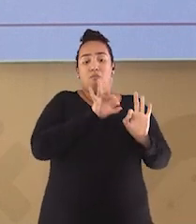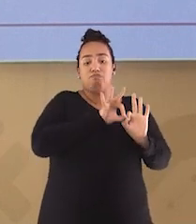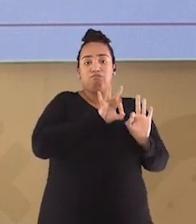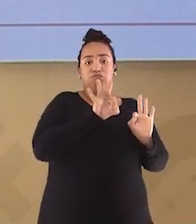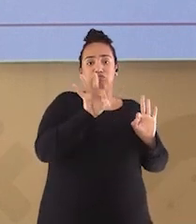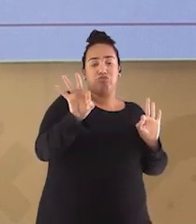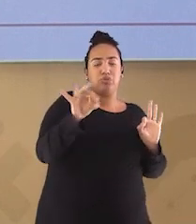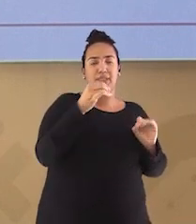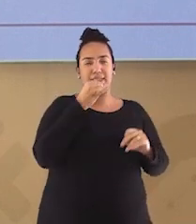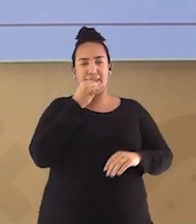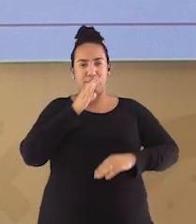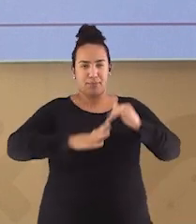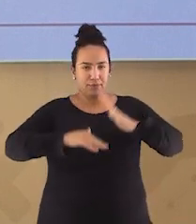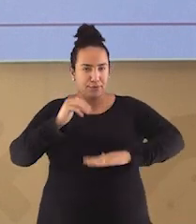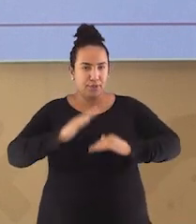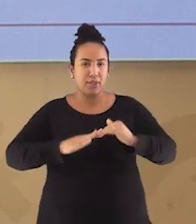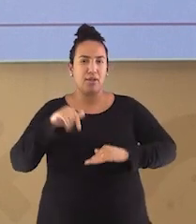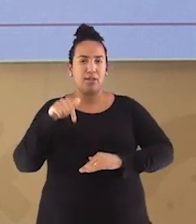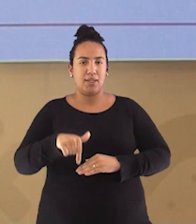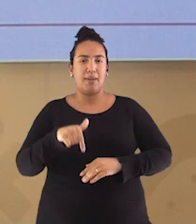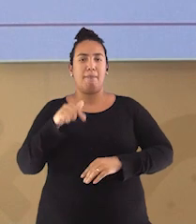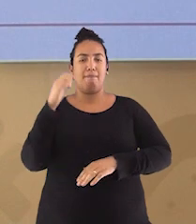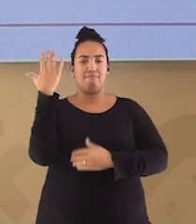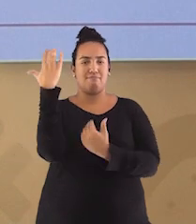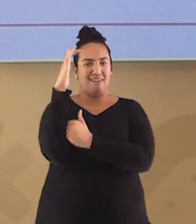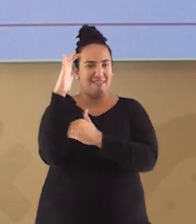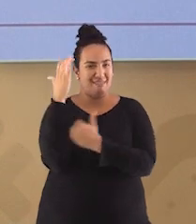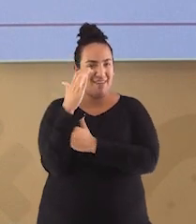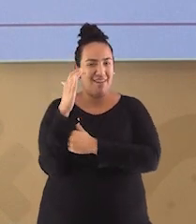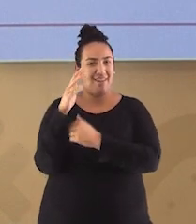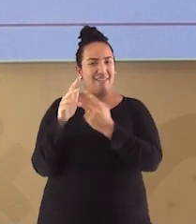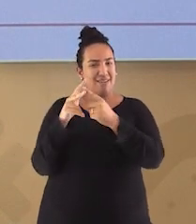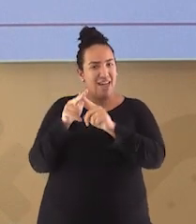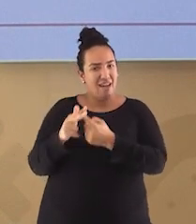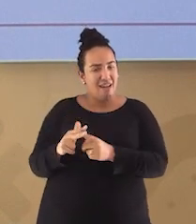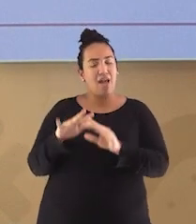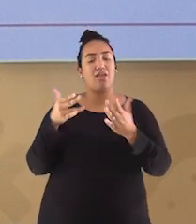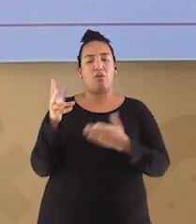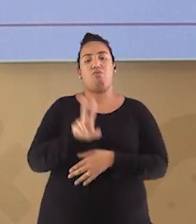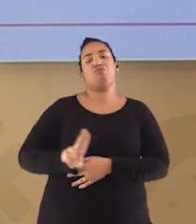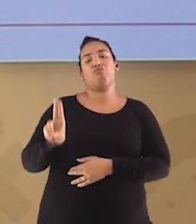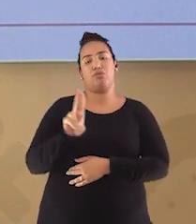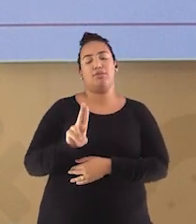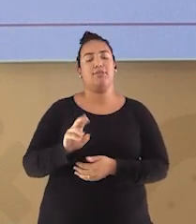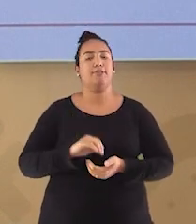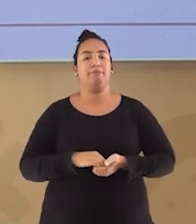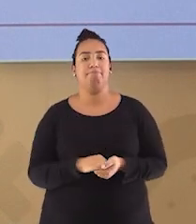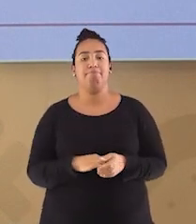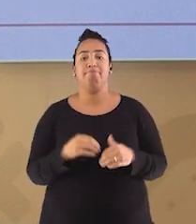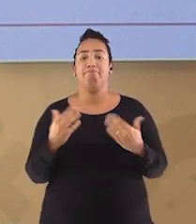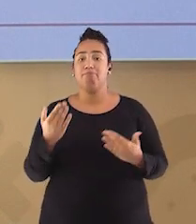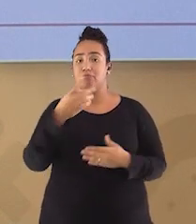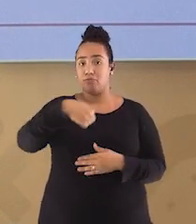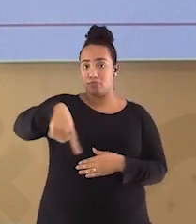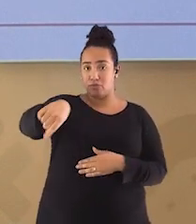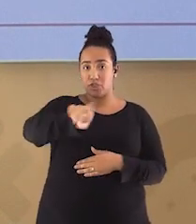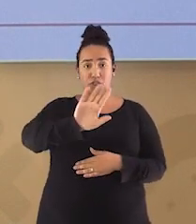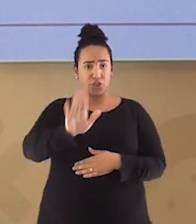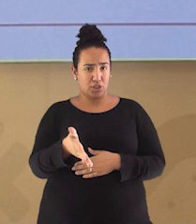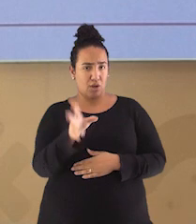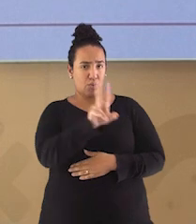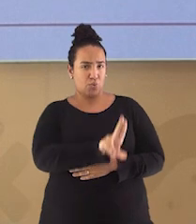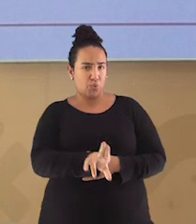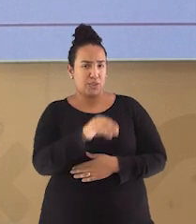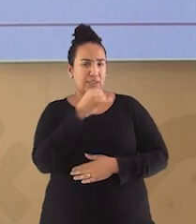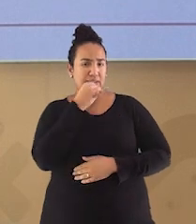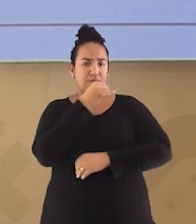como marceneiros pedreiros carpinteiros a utilizam constantemente para você que já utilizar régua como